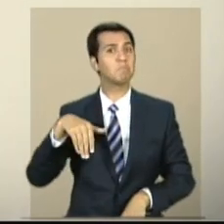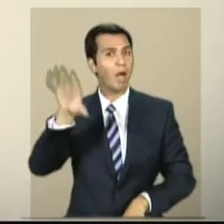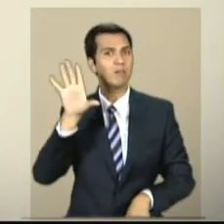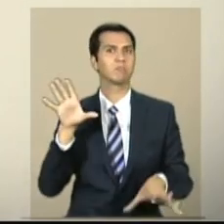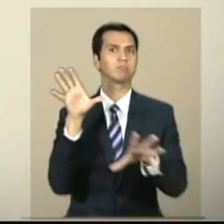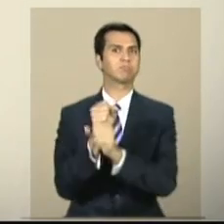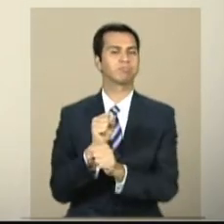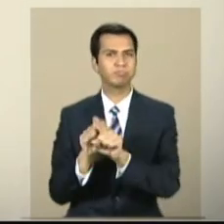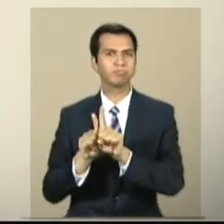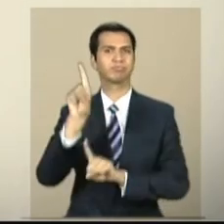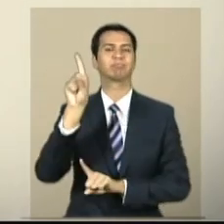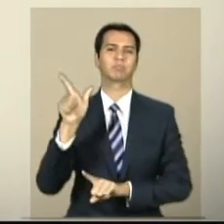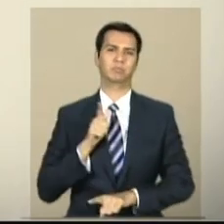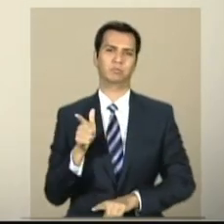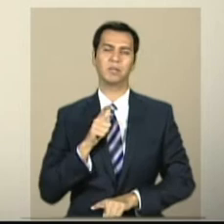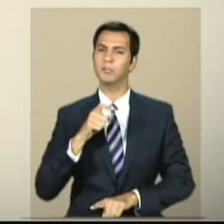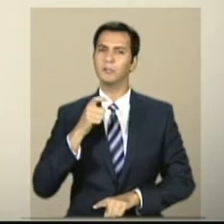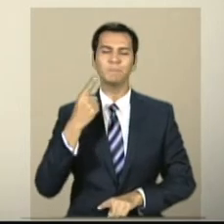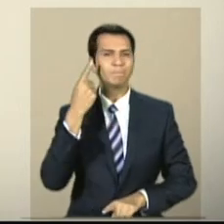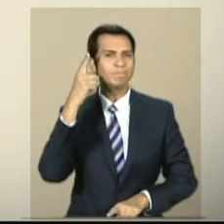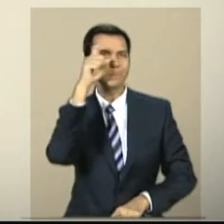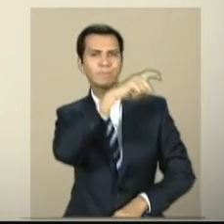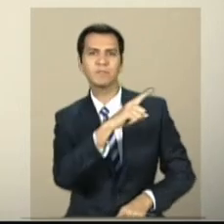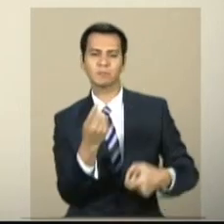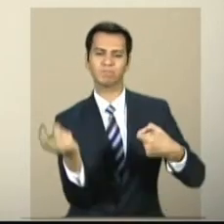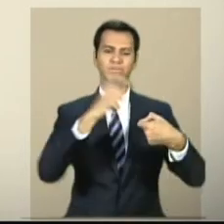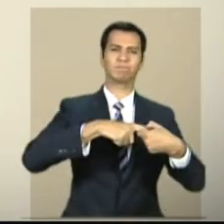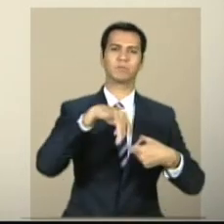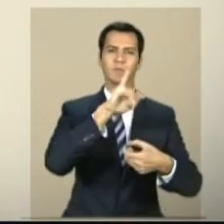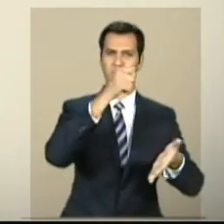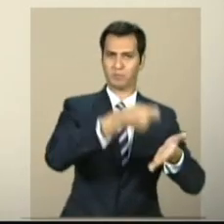Super Simples. O limite será de